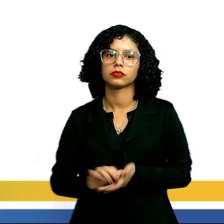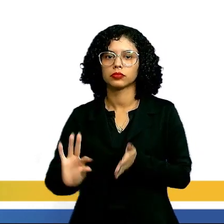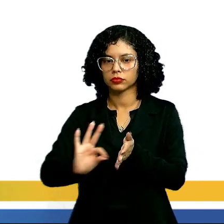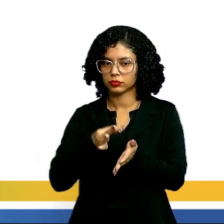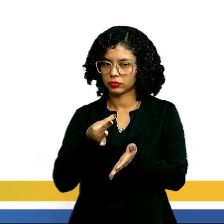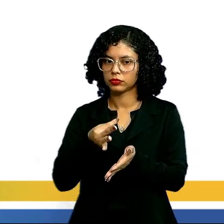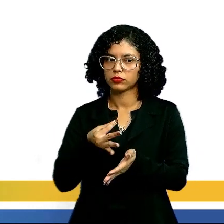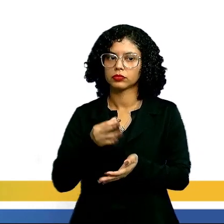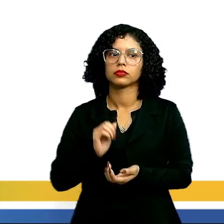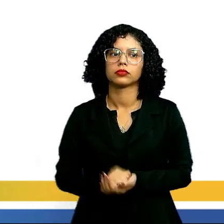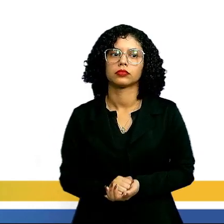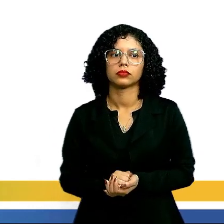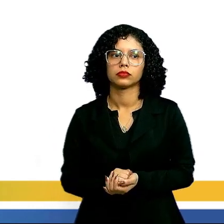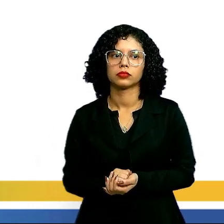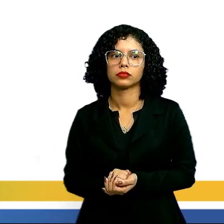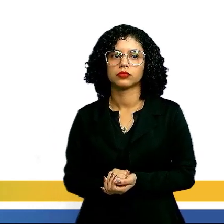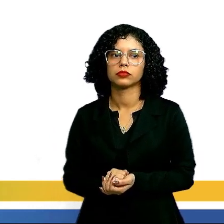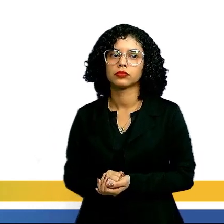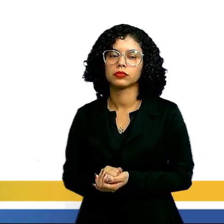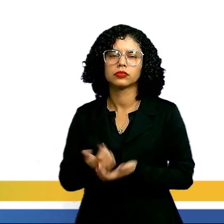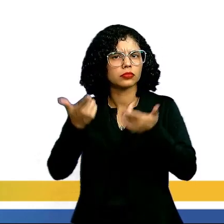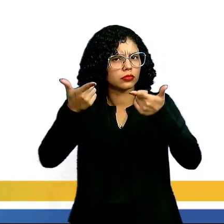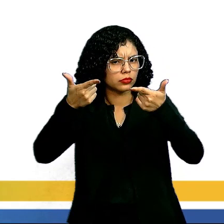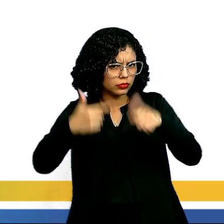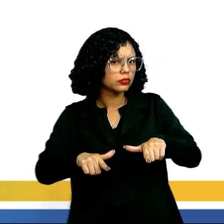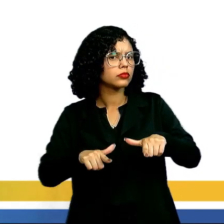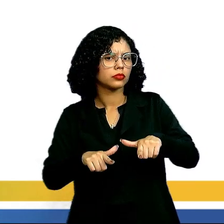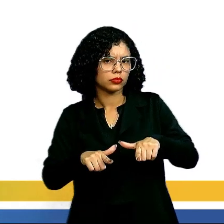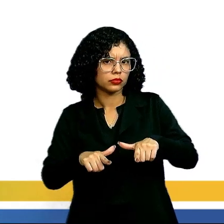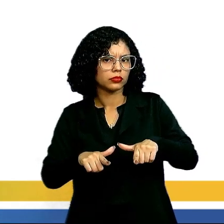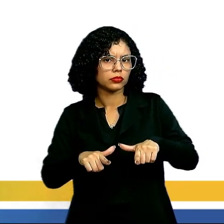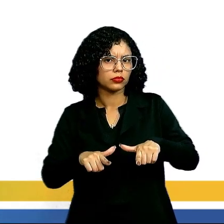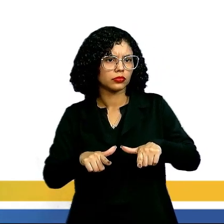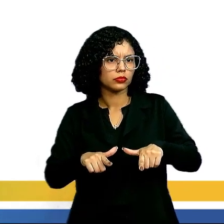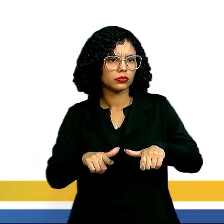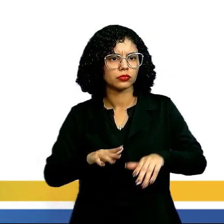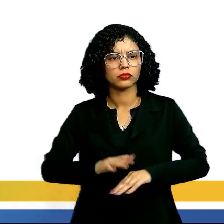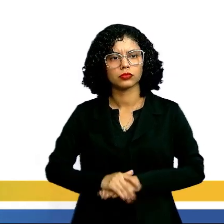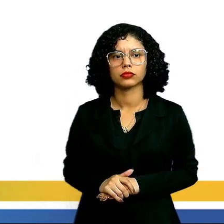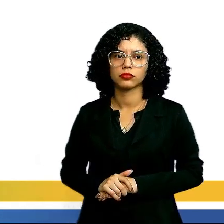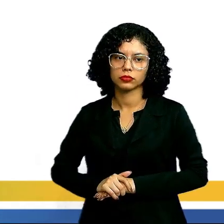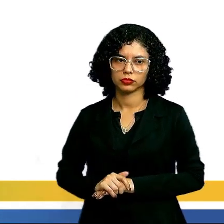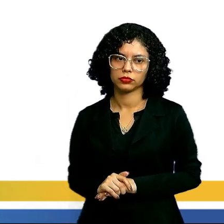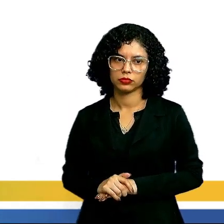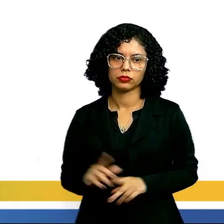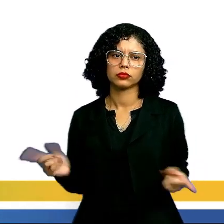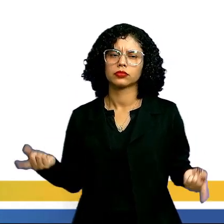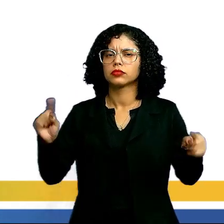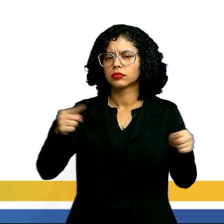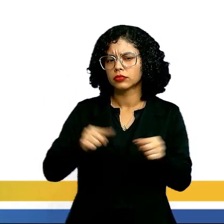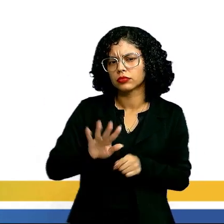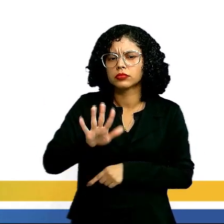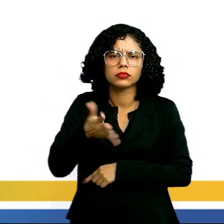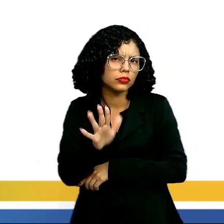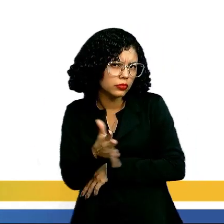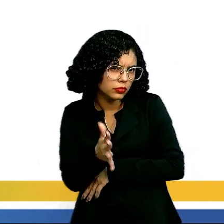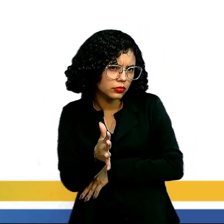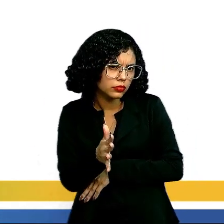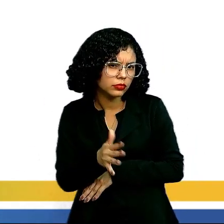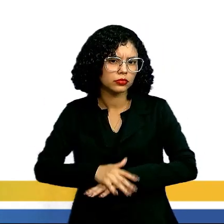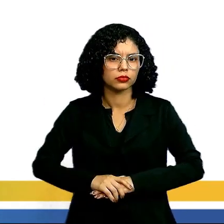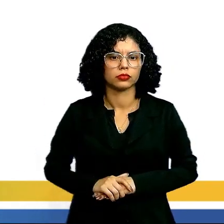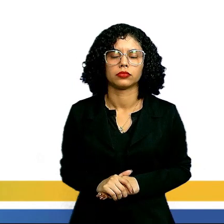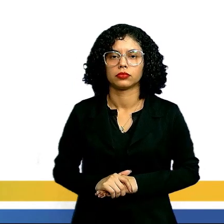assinalado que o conto, né, Contos de Halloween, é chato,